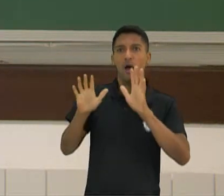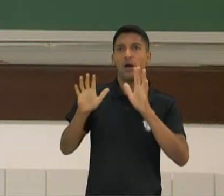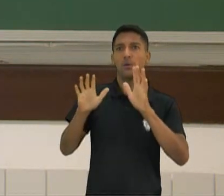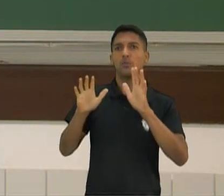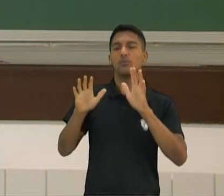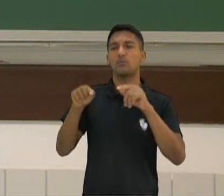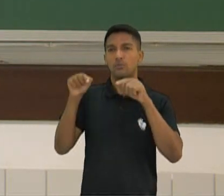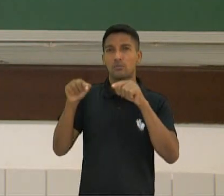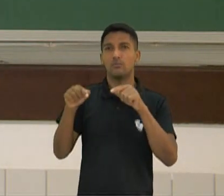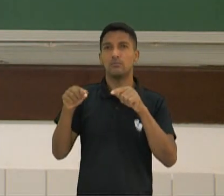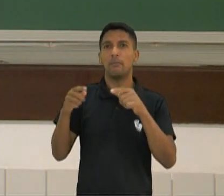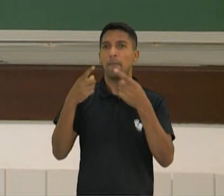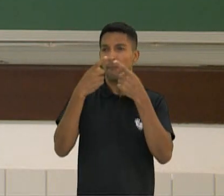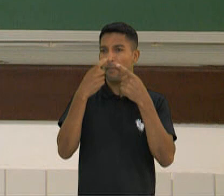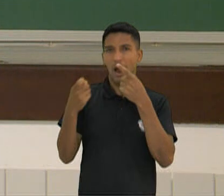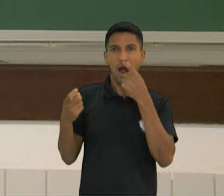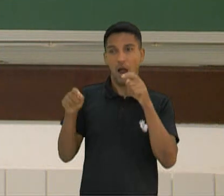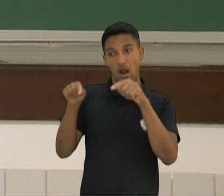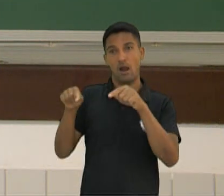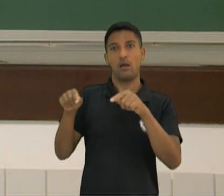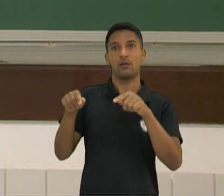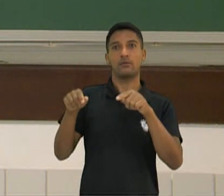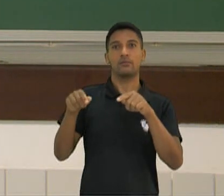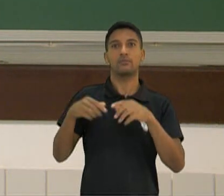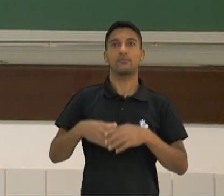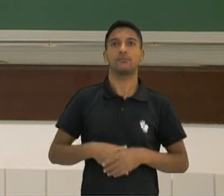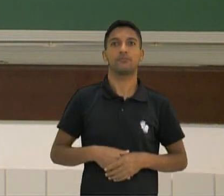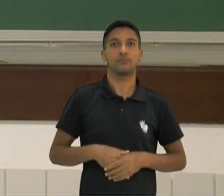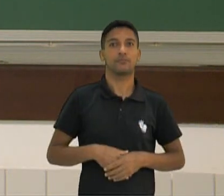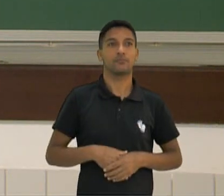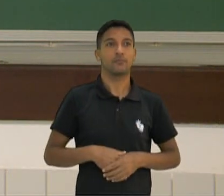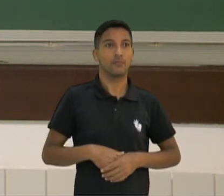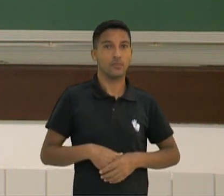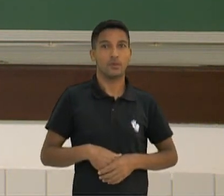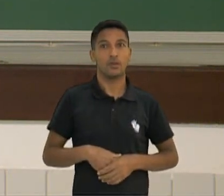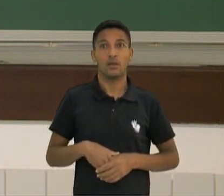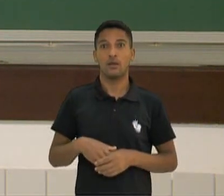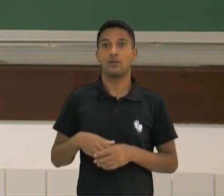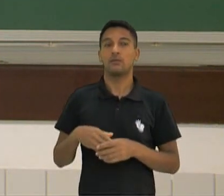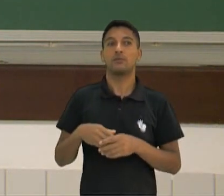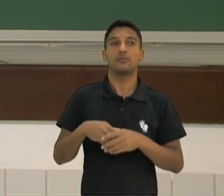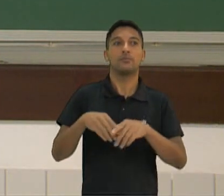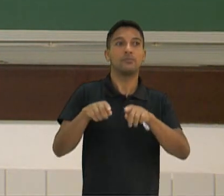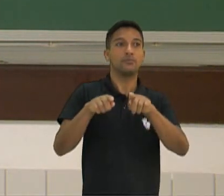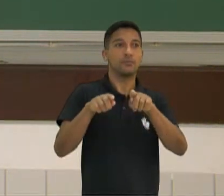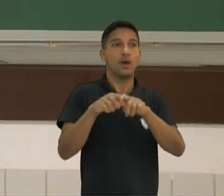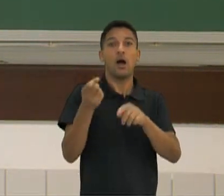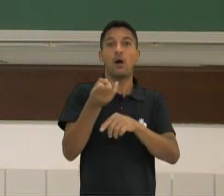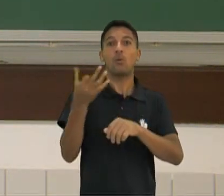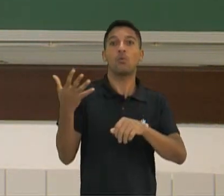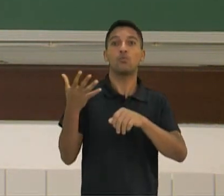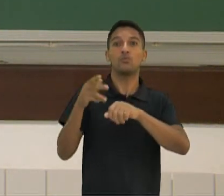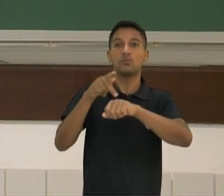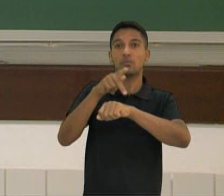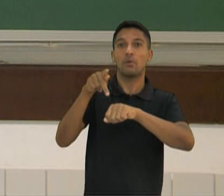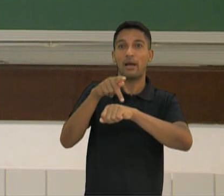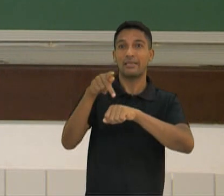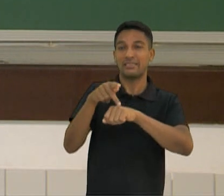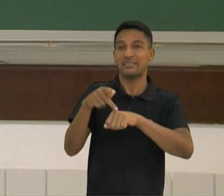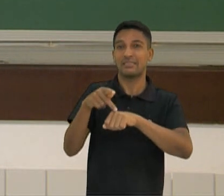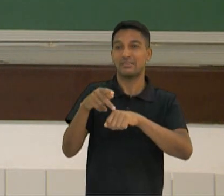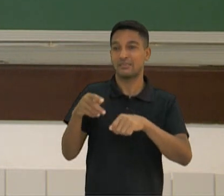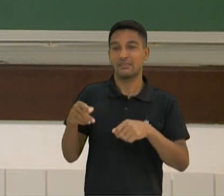chegando ali, também fazem despejo de lixo orgânico no mar Mediterrâneo, fazendo com que, infelizmente, esse mar